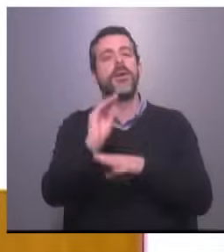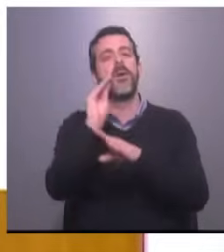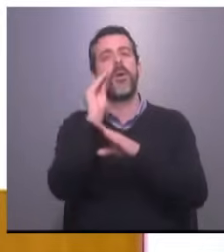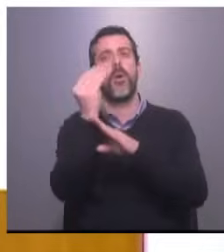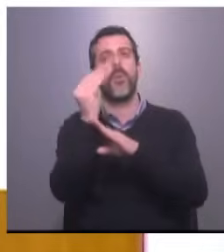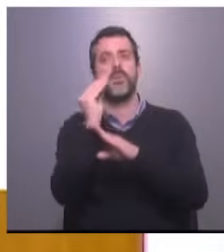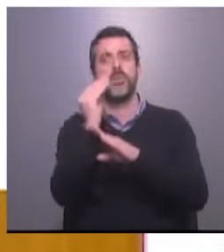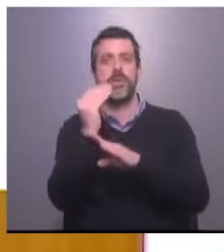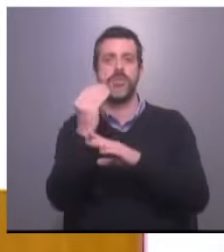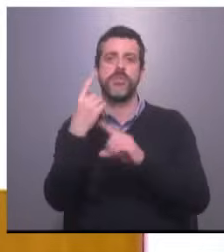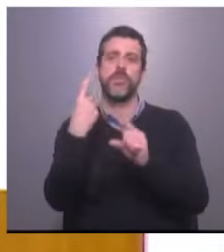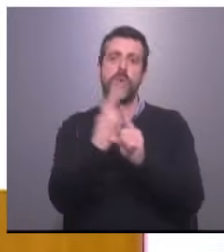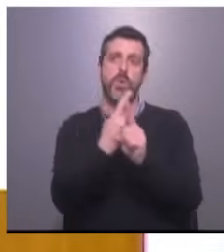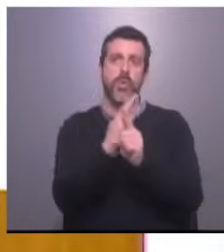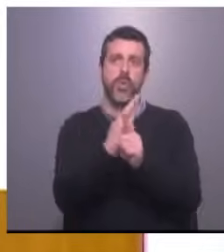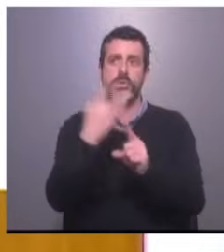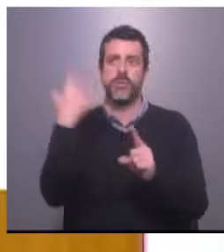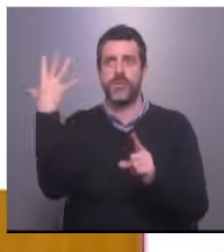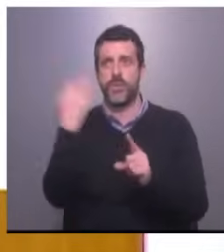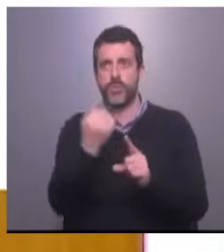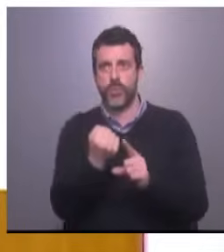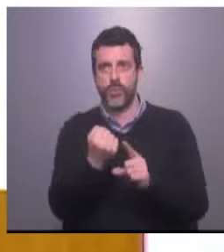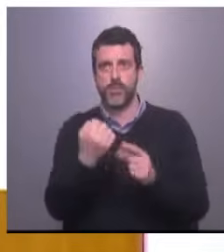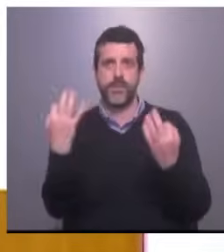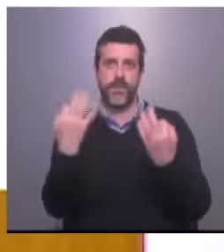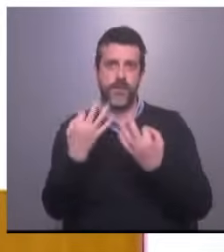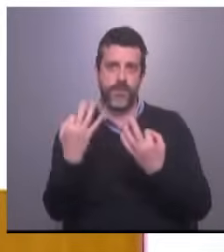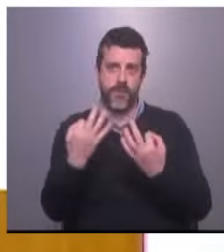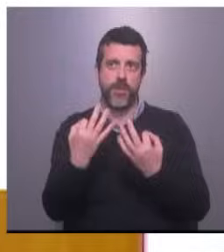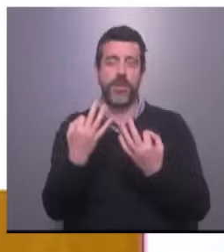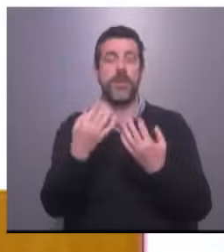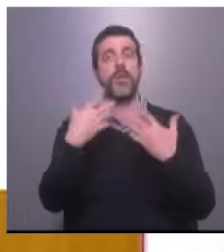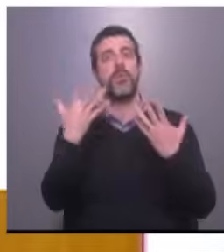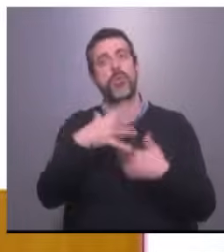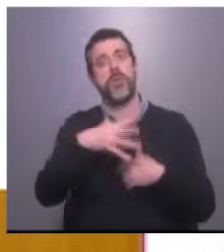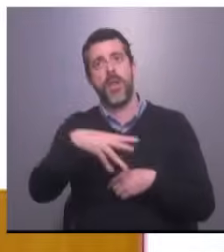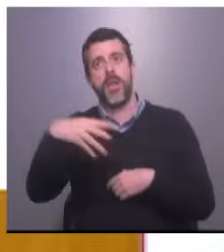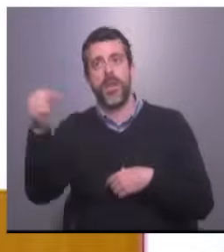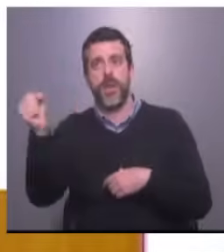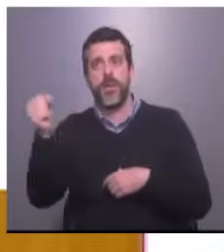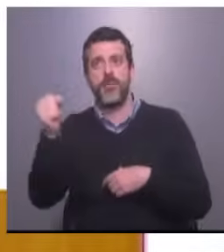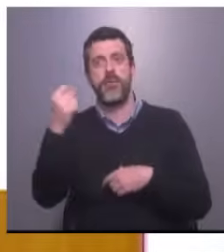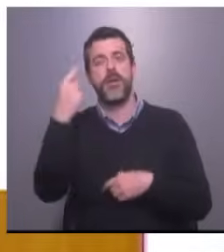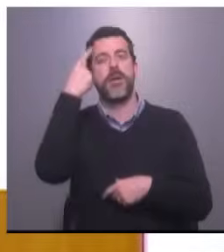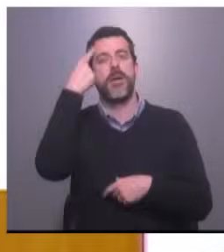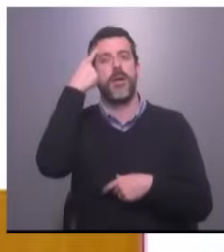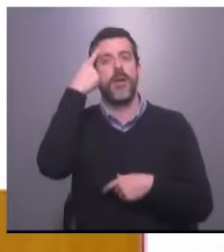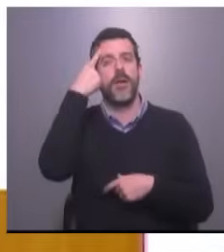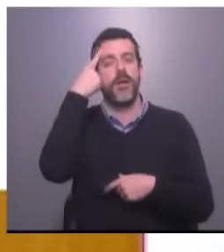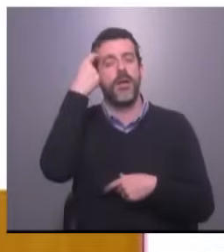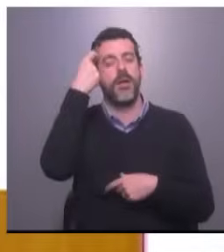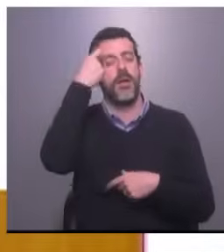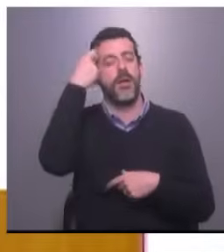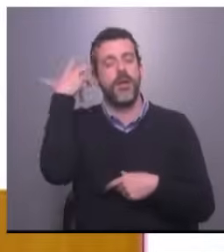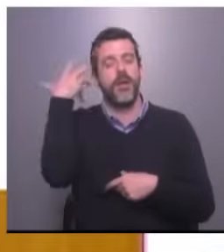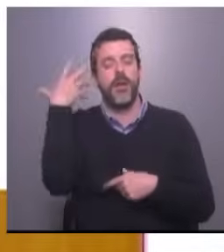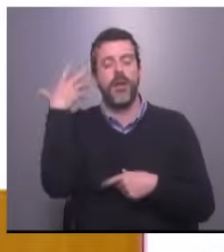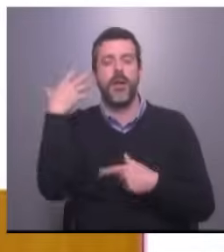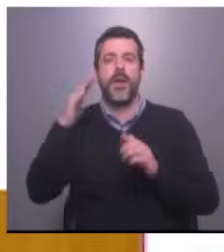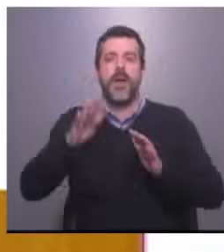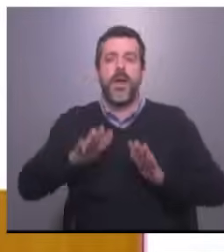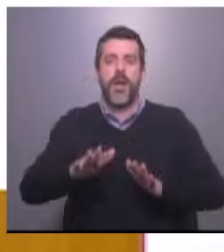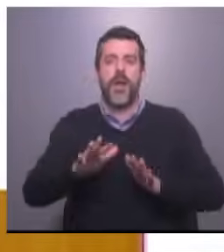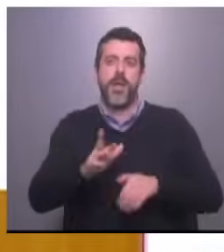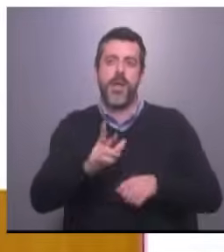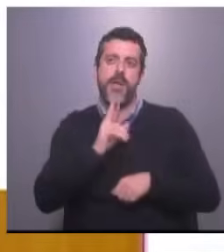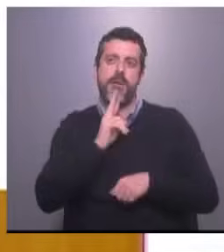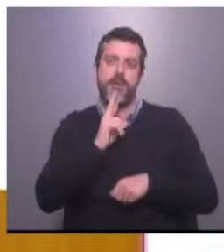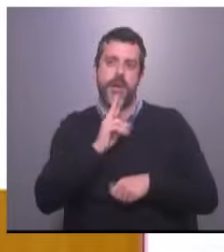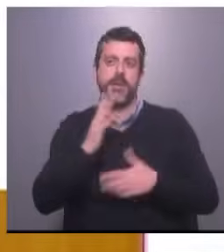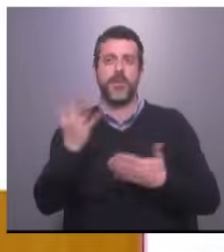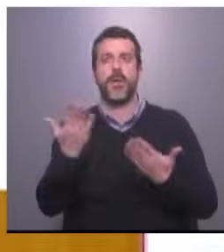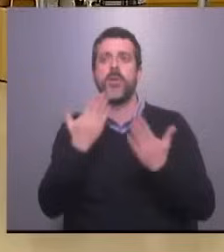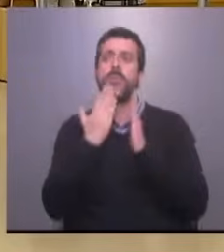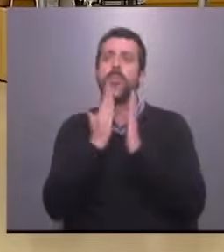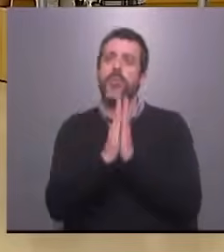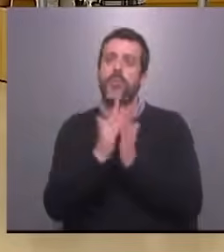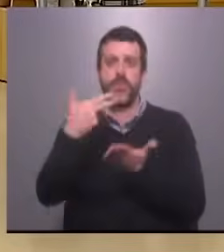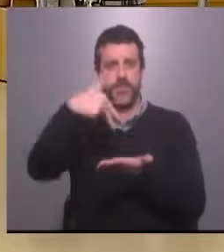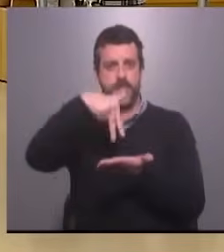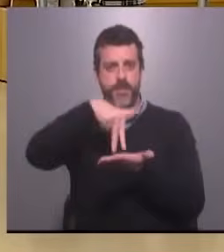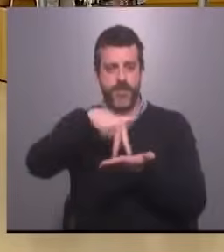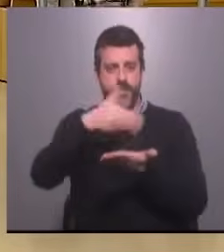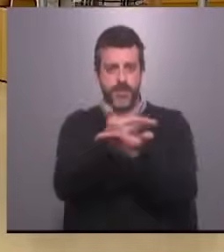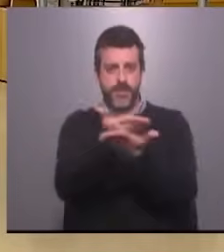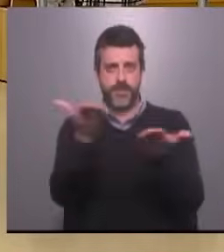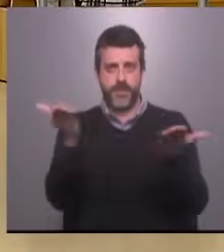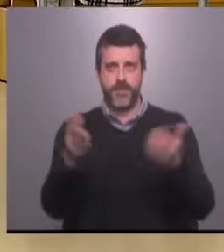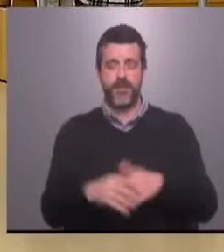Com ela, benze também os objetos religiosos que temos connosco e que levamos como memória da peregrinação a